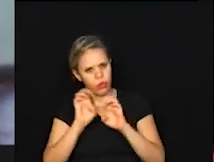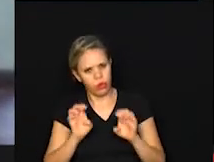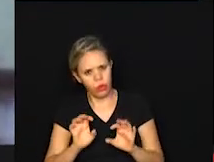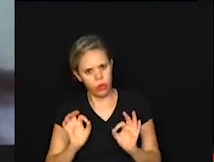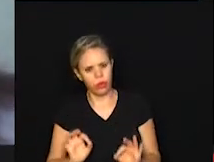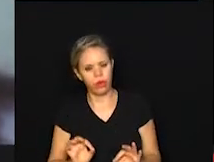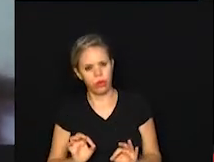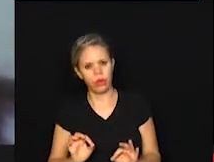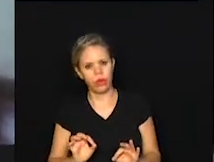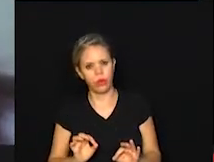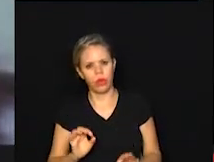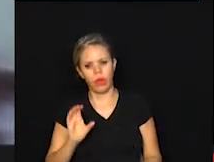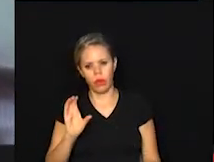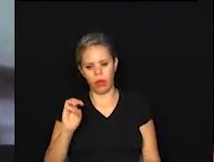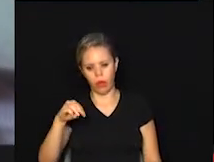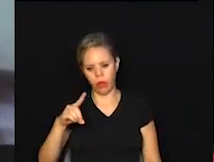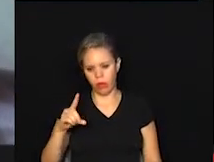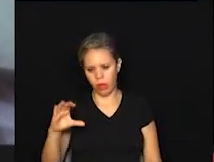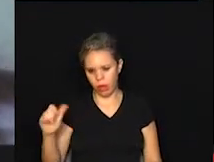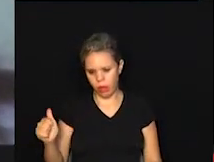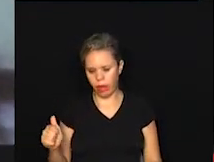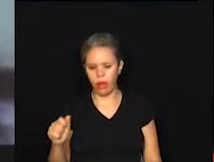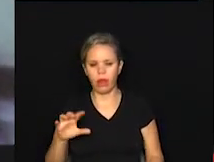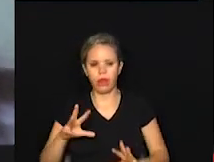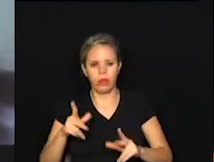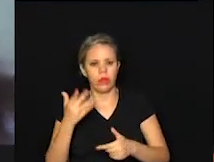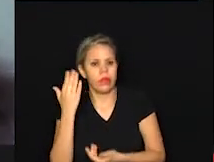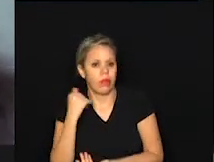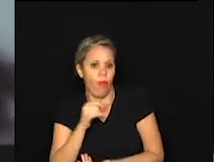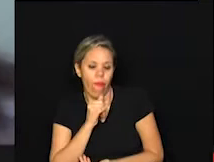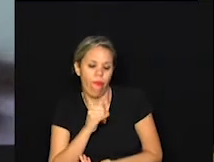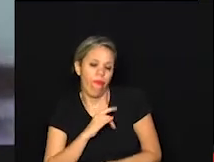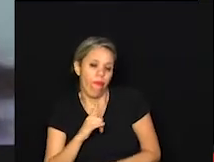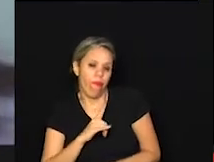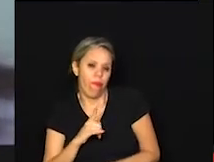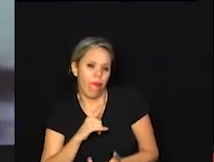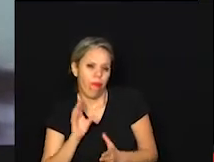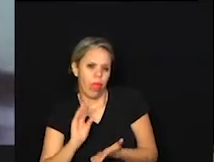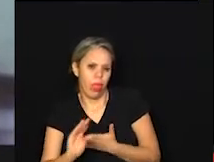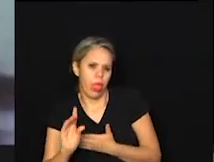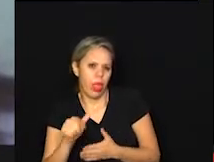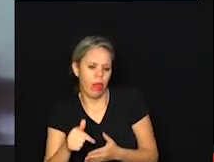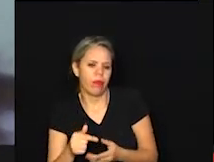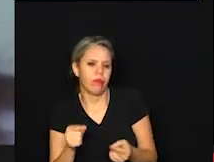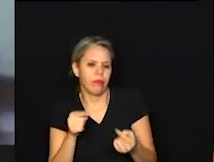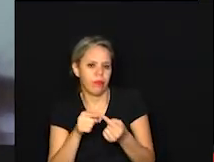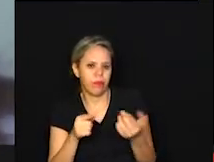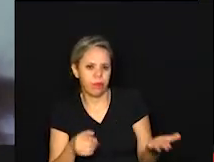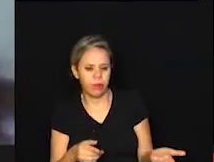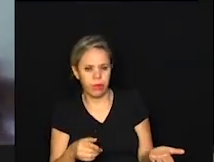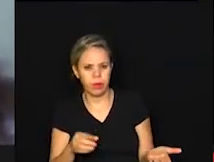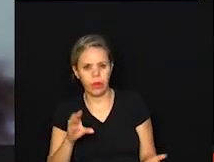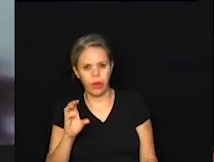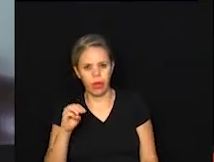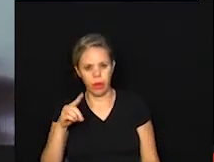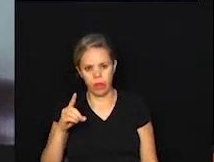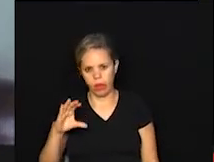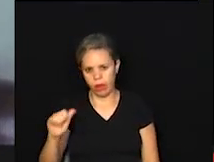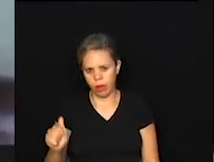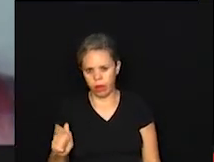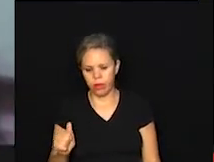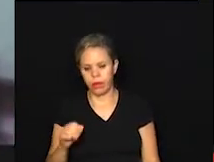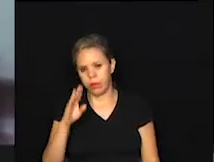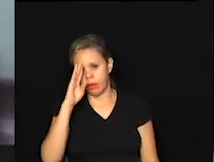que é o CMDCA. O CMDCA, como todo mundo sabe, tem um fundo, muitos recursos são destinados ao CMDCA, principalmente